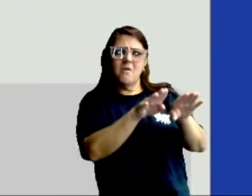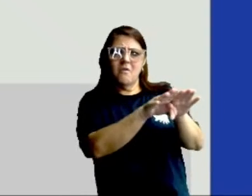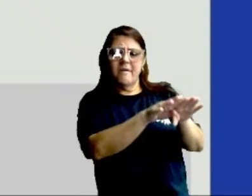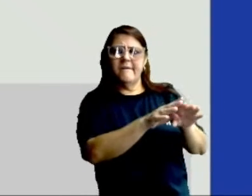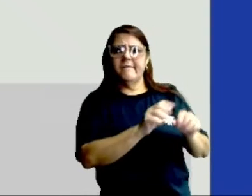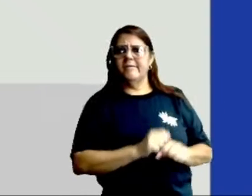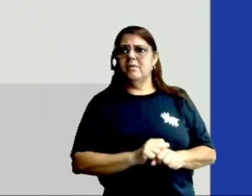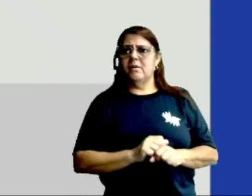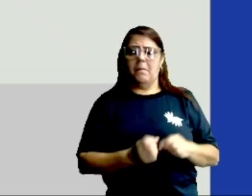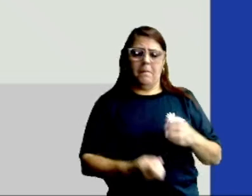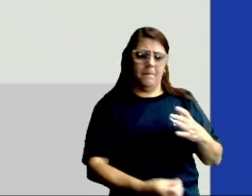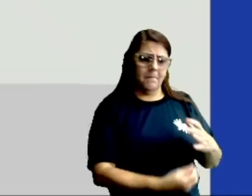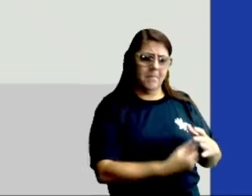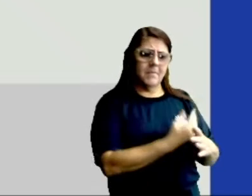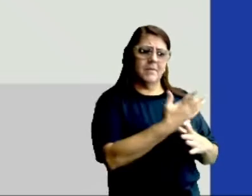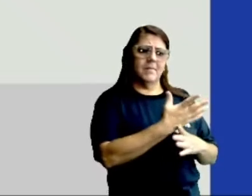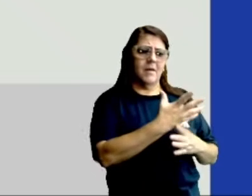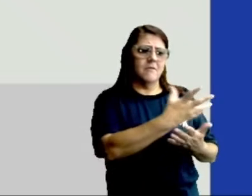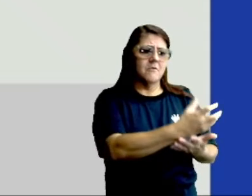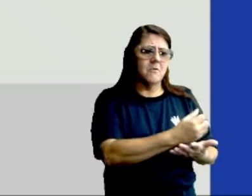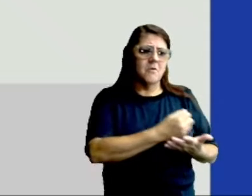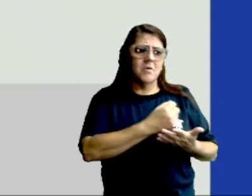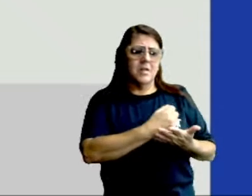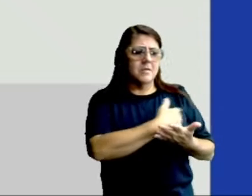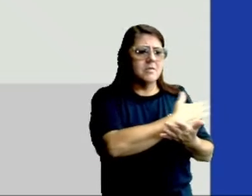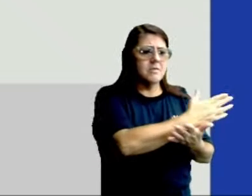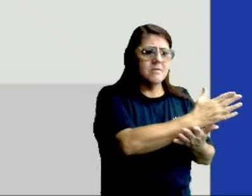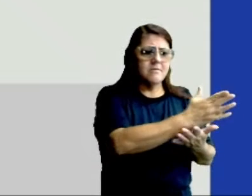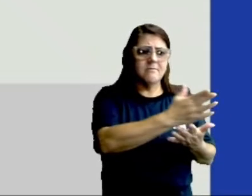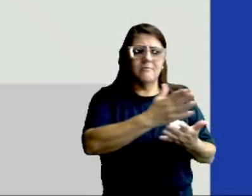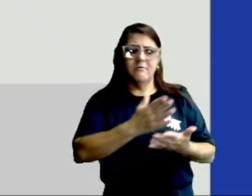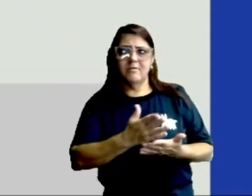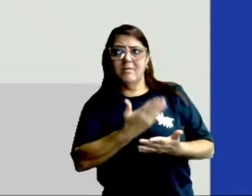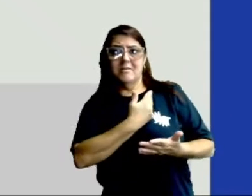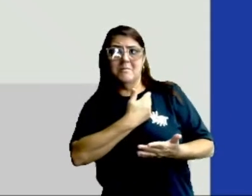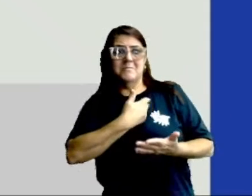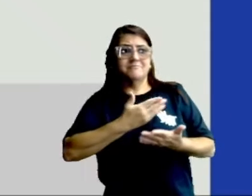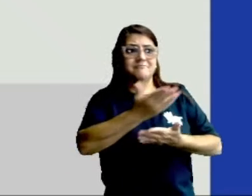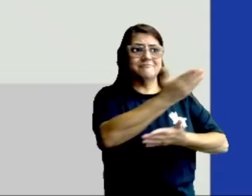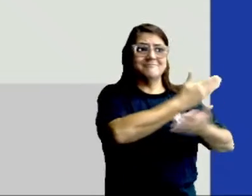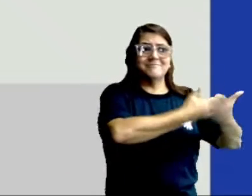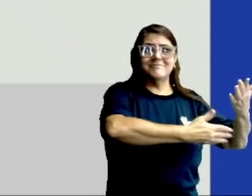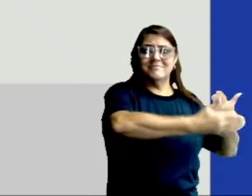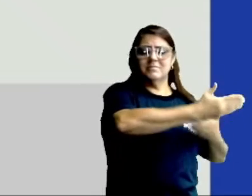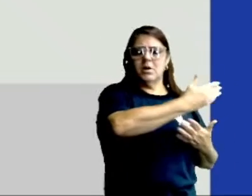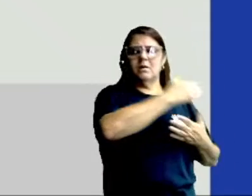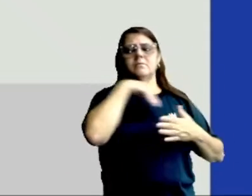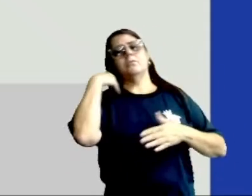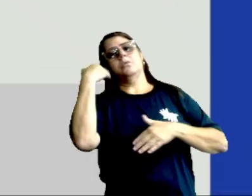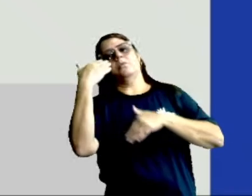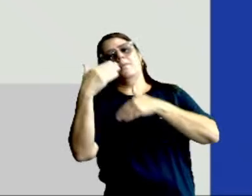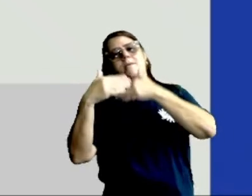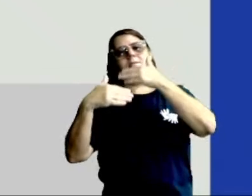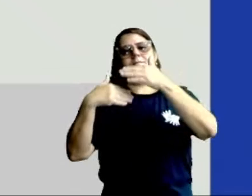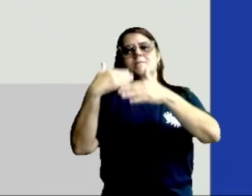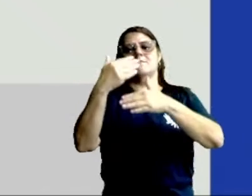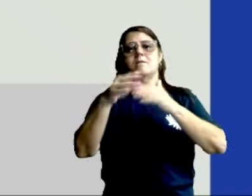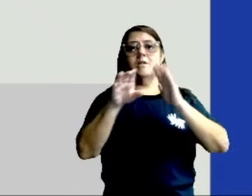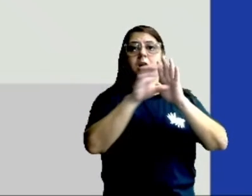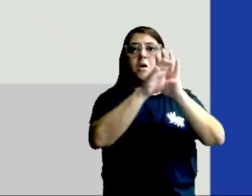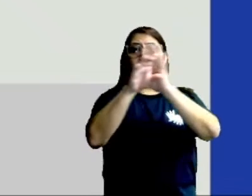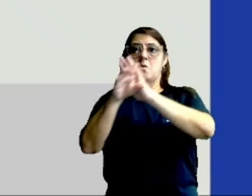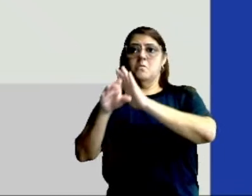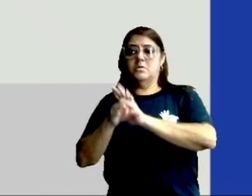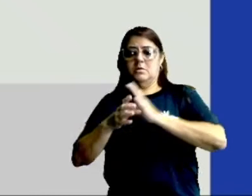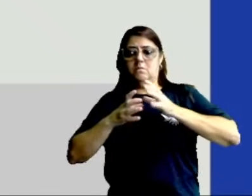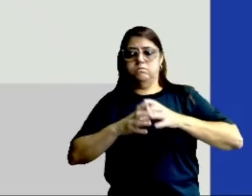tudo que ele é plantavam colhiam era dividido de forma igual sendo que ao longo do tempo essas comunidades